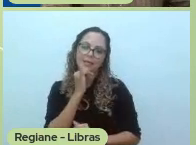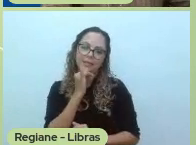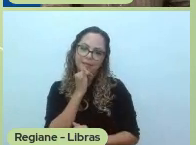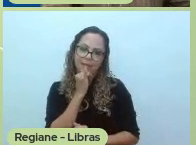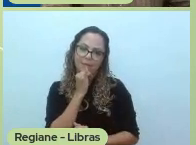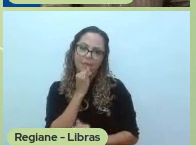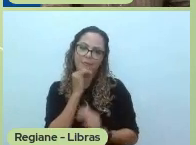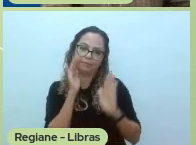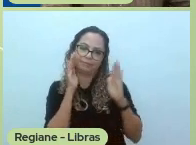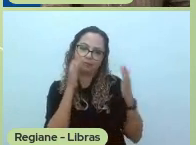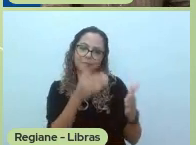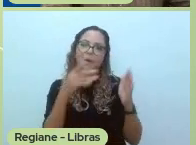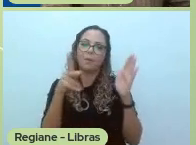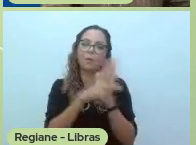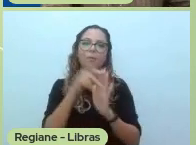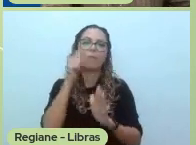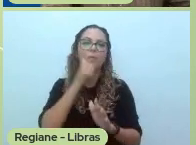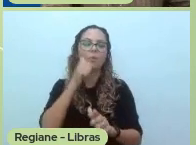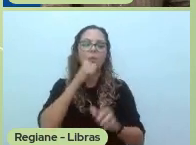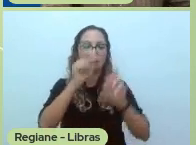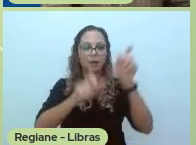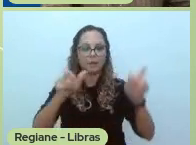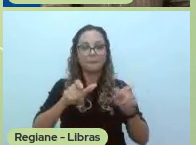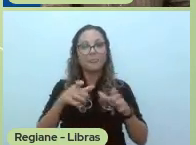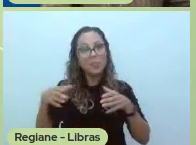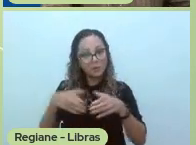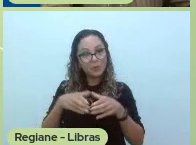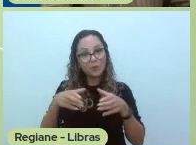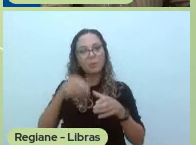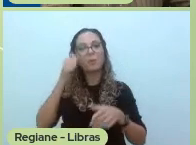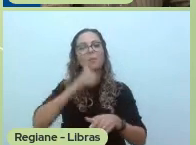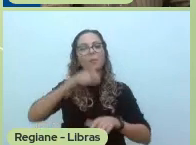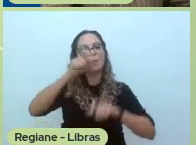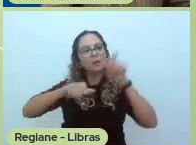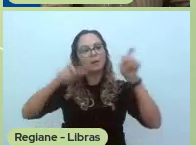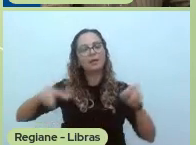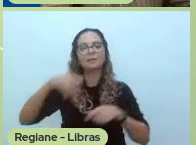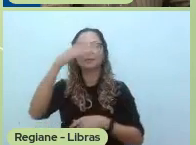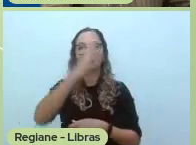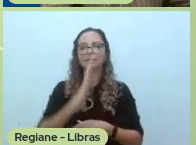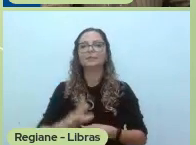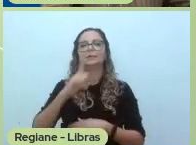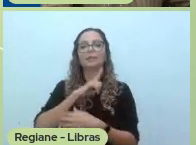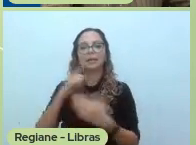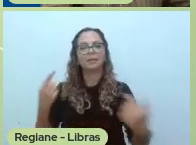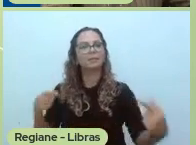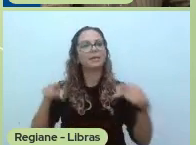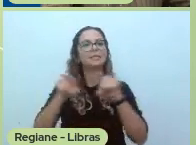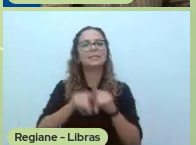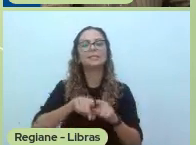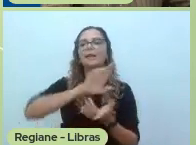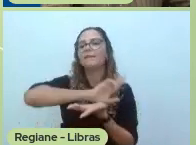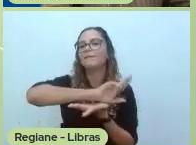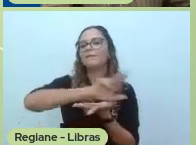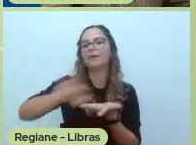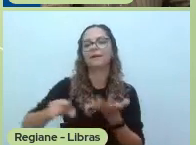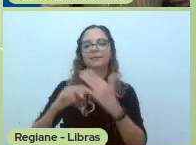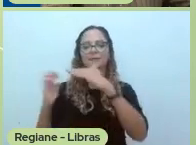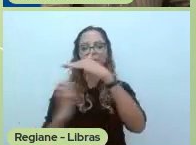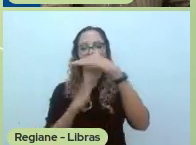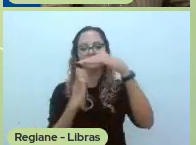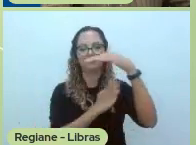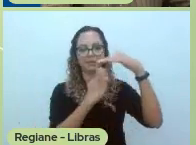para mulheres. No Grupo Mulheres do Brasil, a gente tem parcerias com várias empresas também que